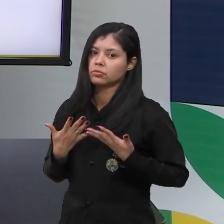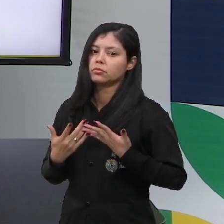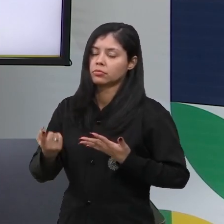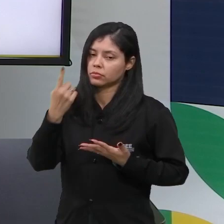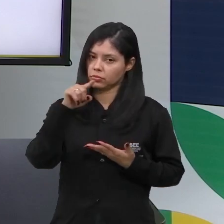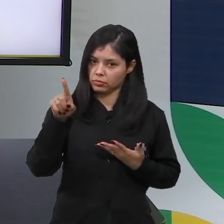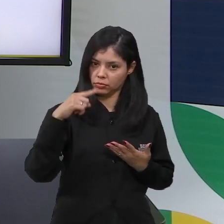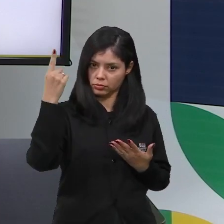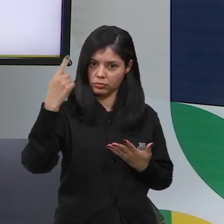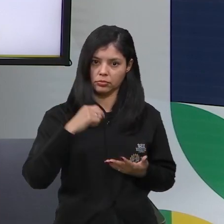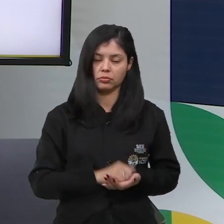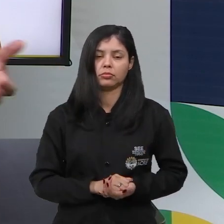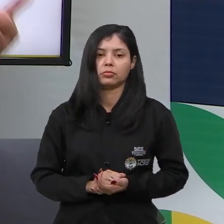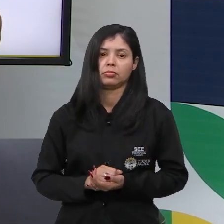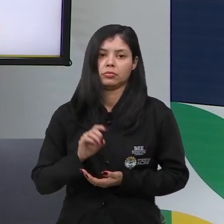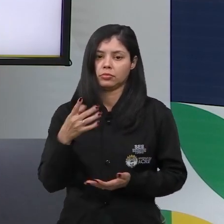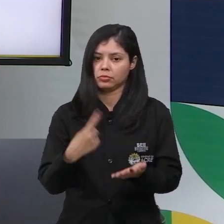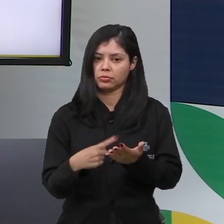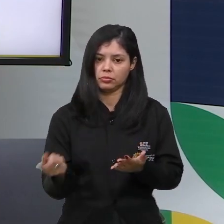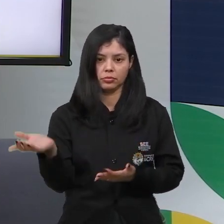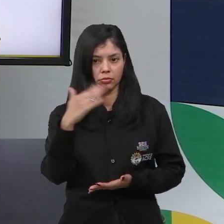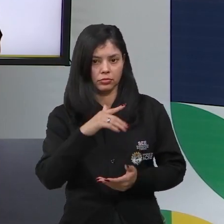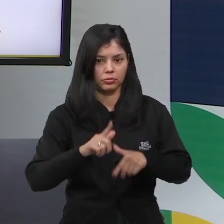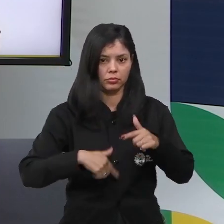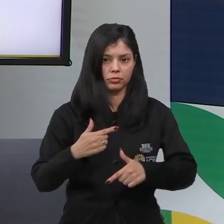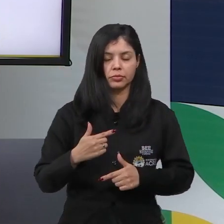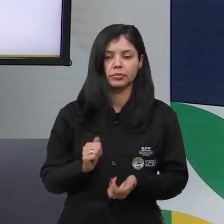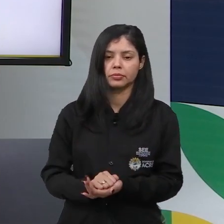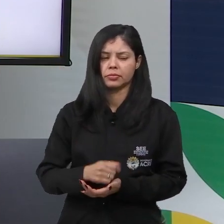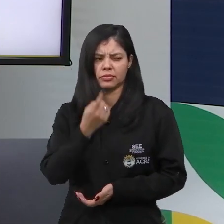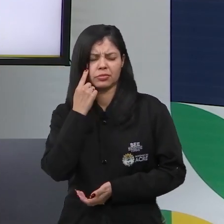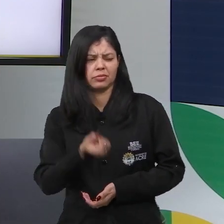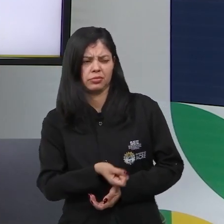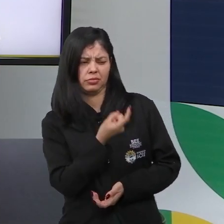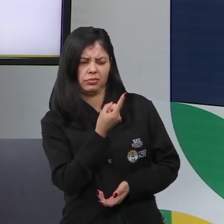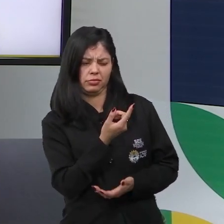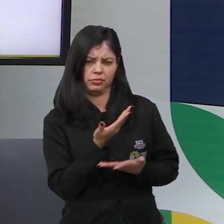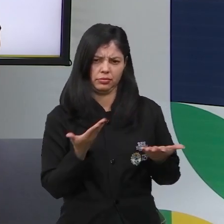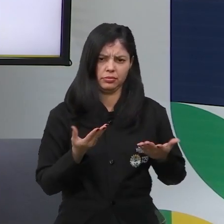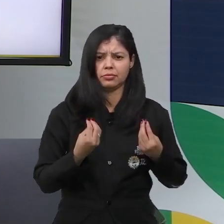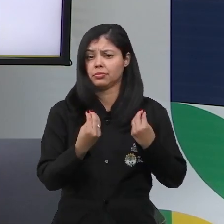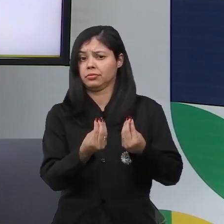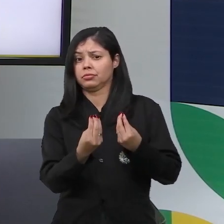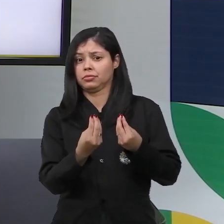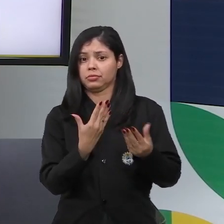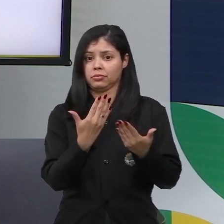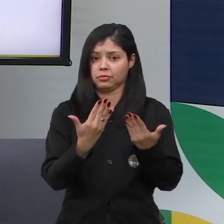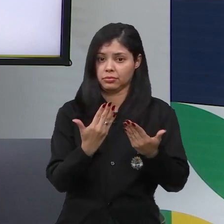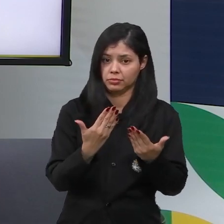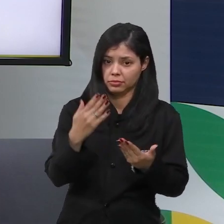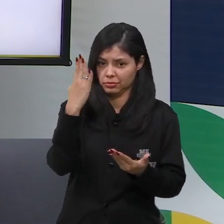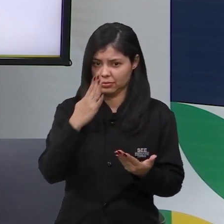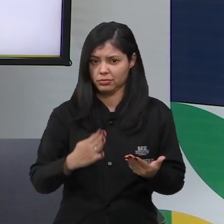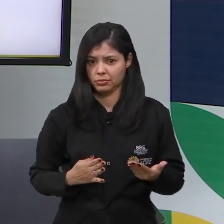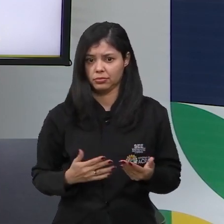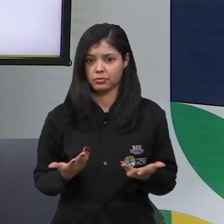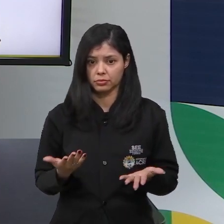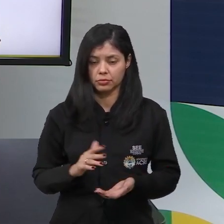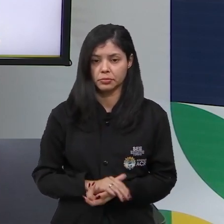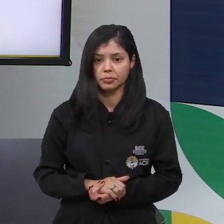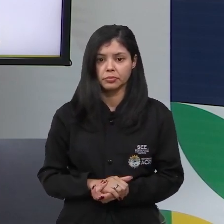lá. Porque se a pessoa só convidar, vamos lá trabalhar na Guiana, você talvez fique assim, nossa, em comparação ao Brasil é ainda tão, né,